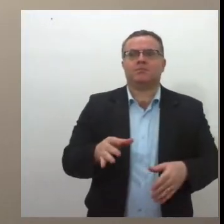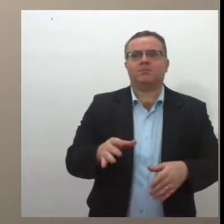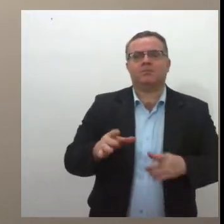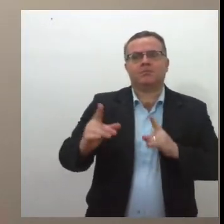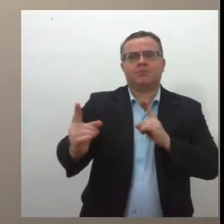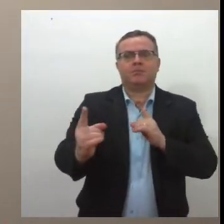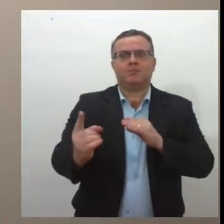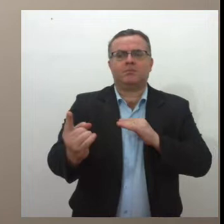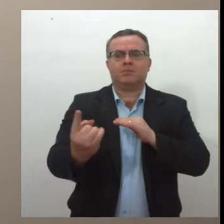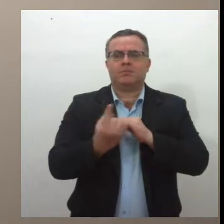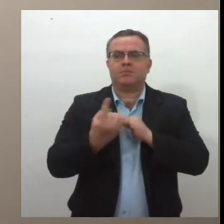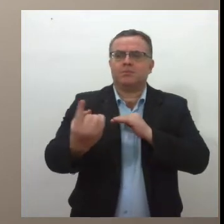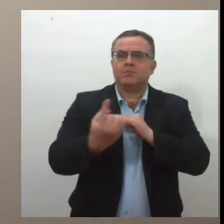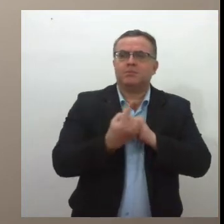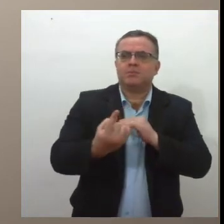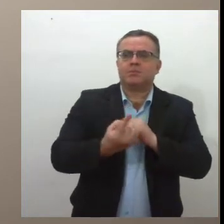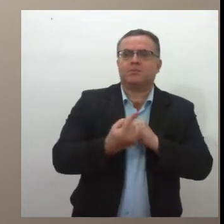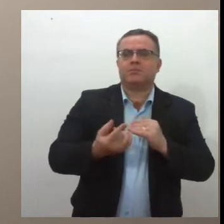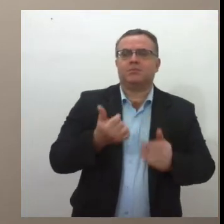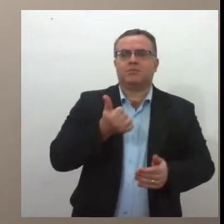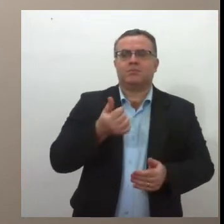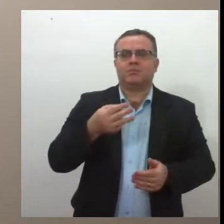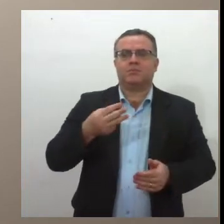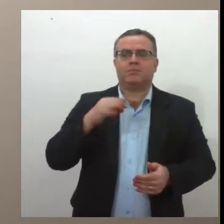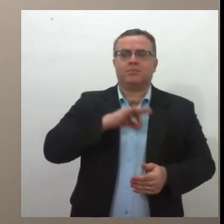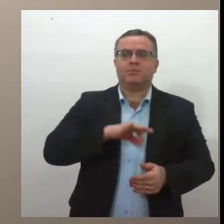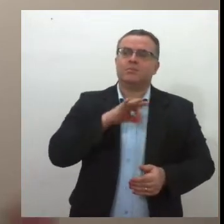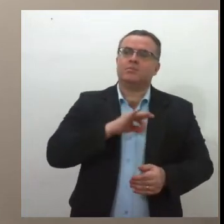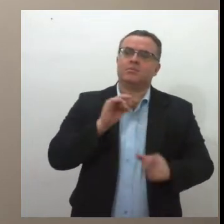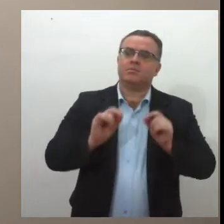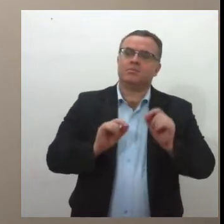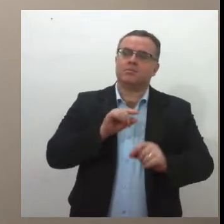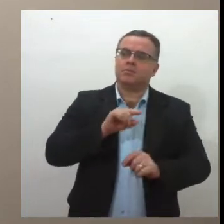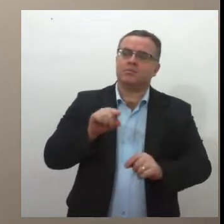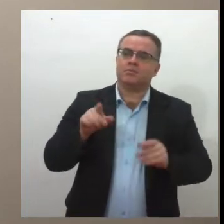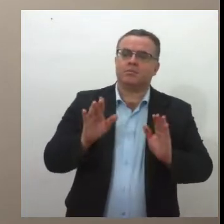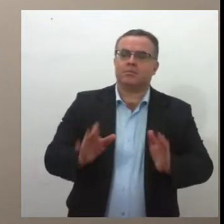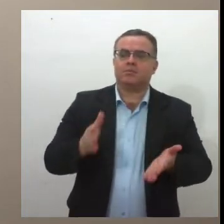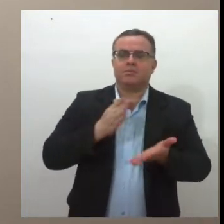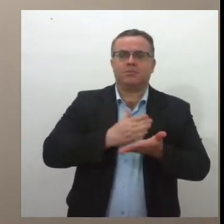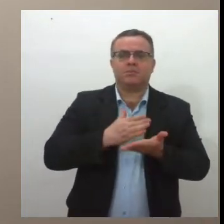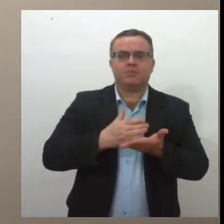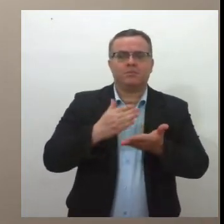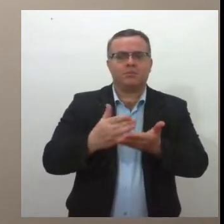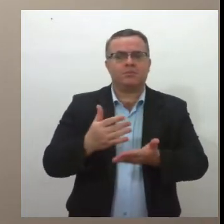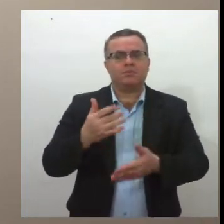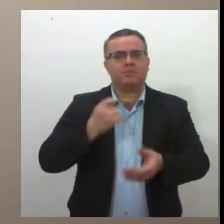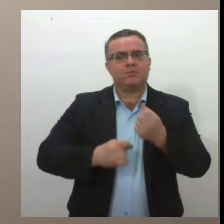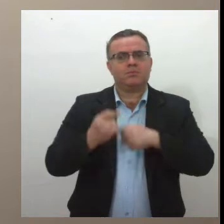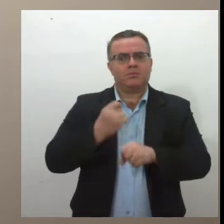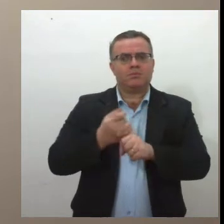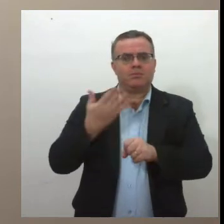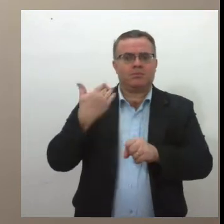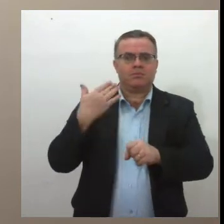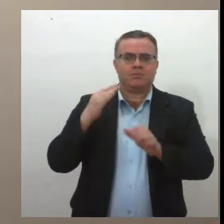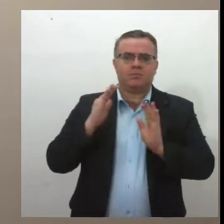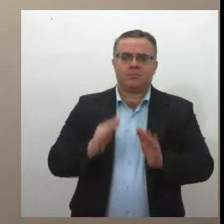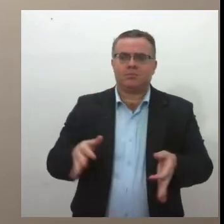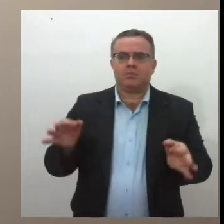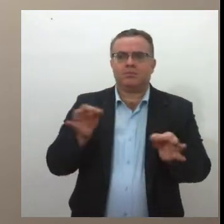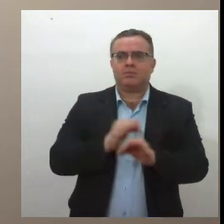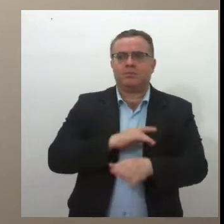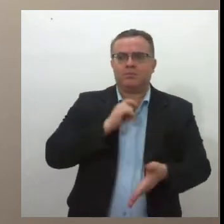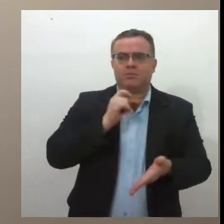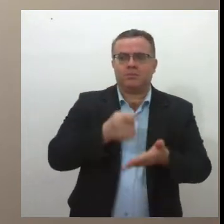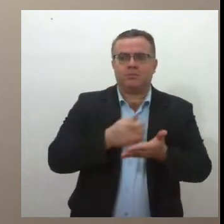aí o cidadão que vai receber esse 13º, que como você mesmo falou, já vem sendo parcelado desde o ano passado, ele fazer as contas do seu